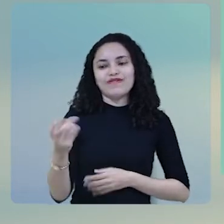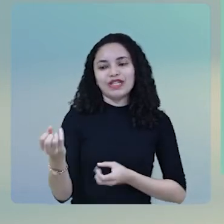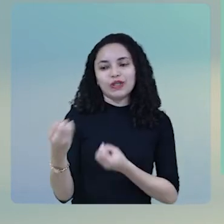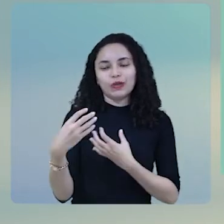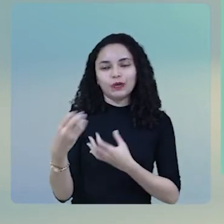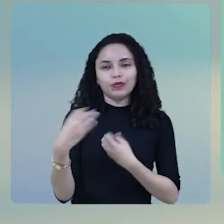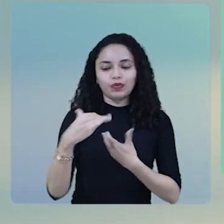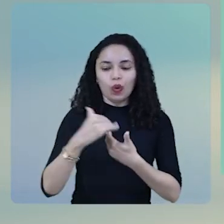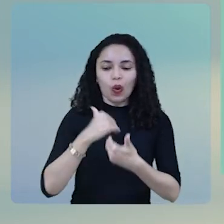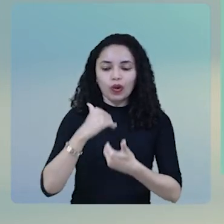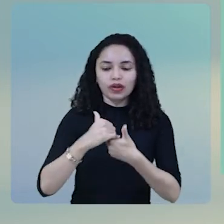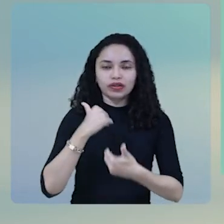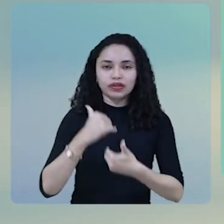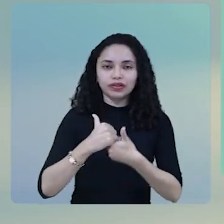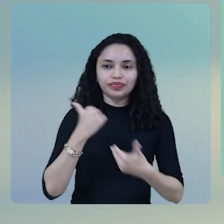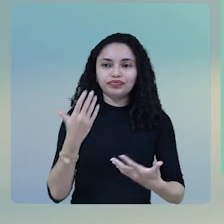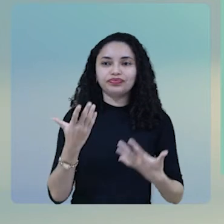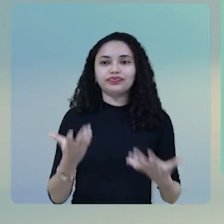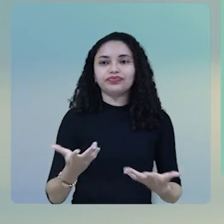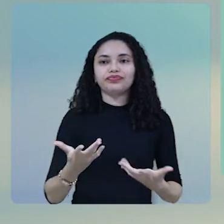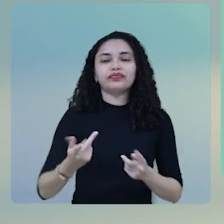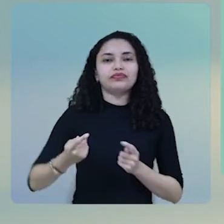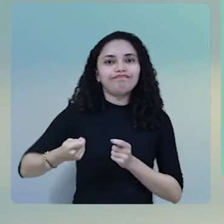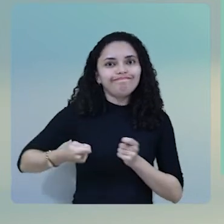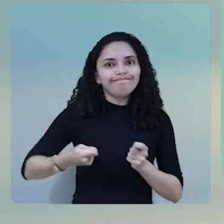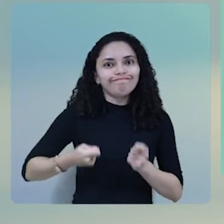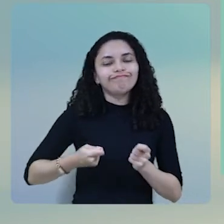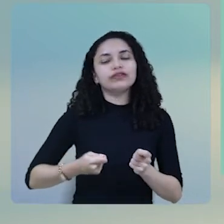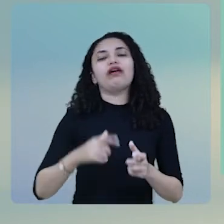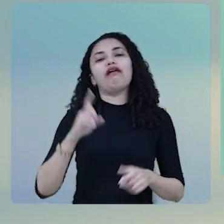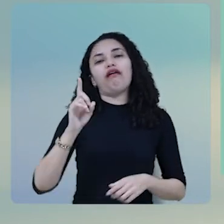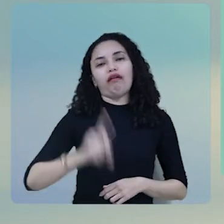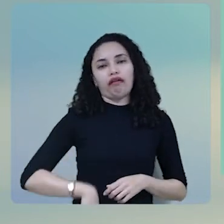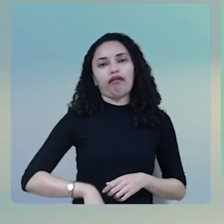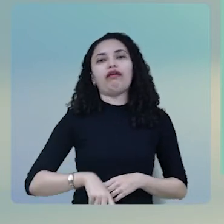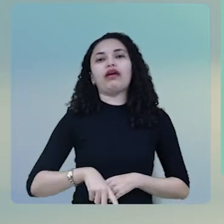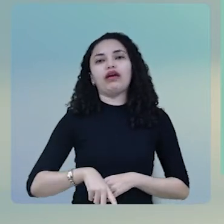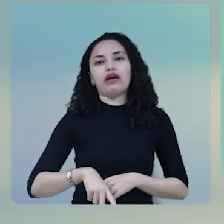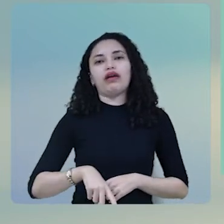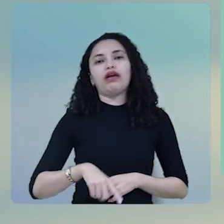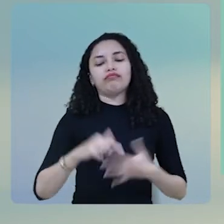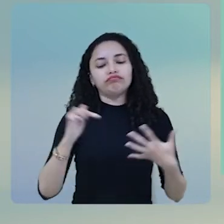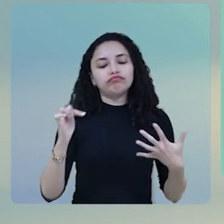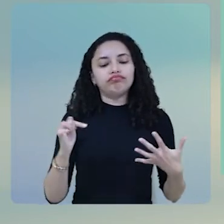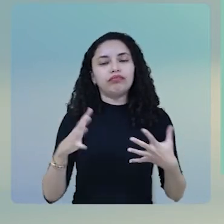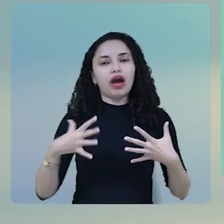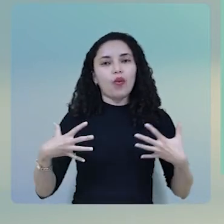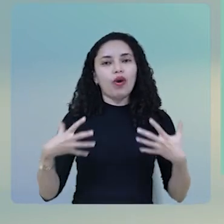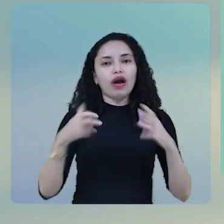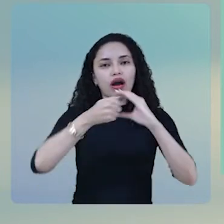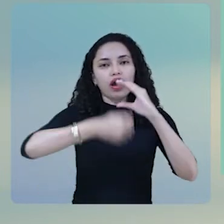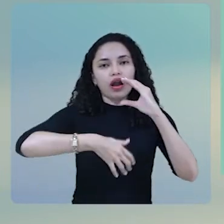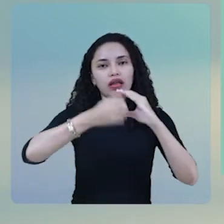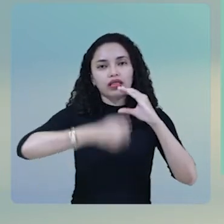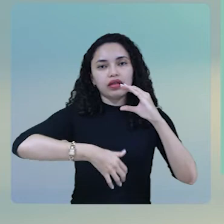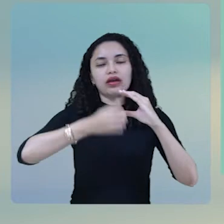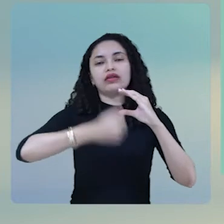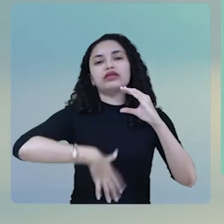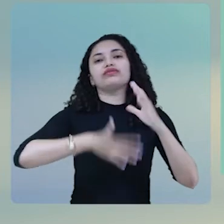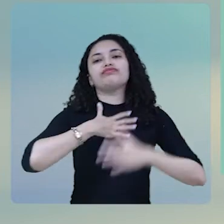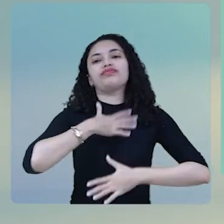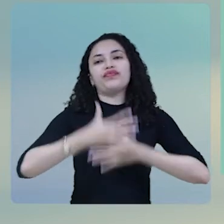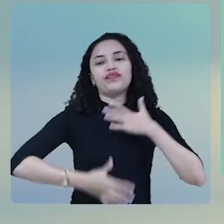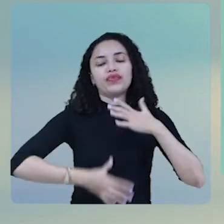nos orientando, tá? Então, a resistência, ela é um atributo físico treinável, capacidade